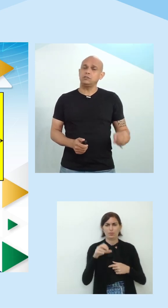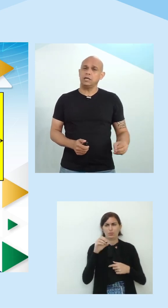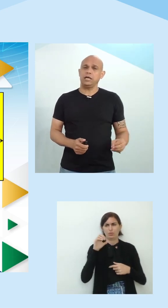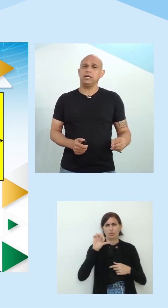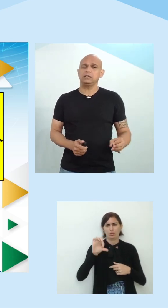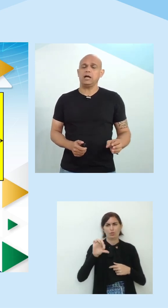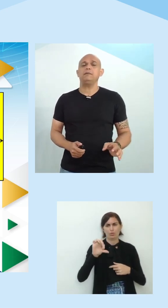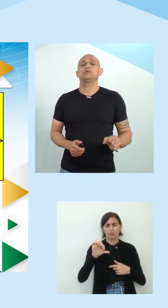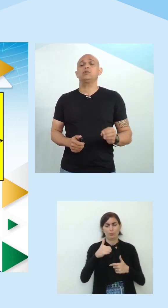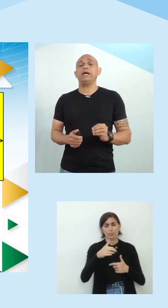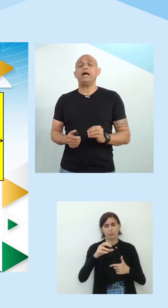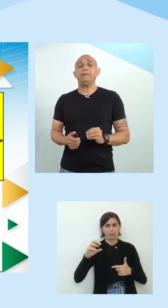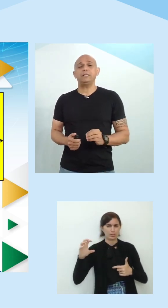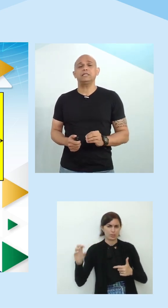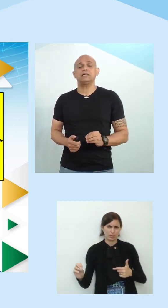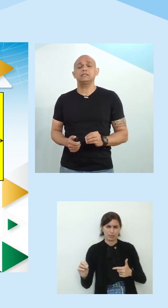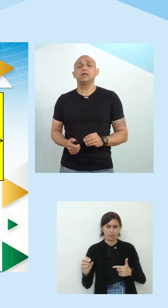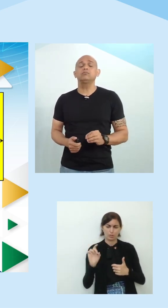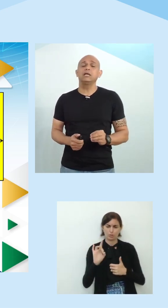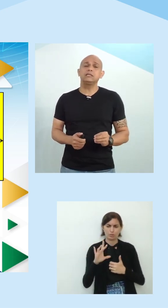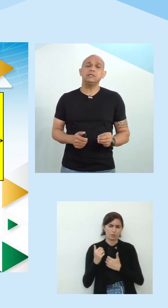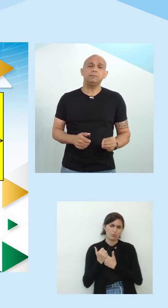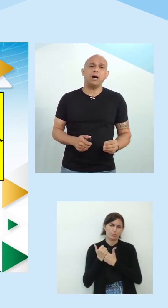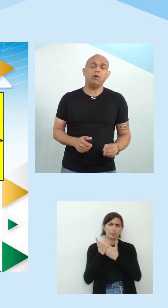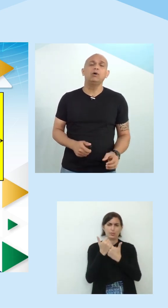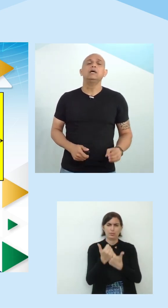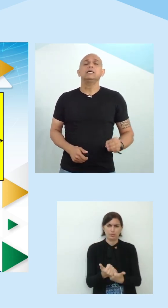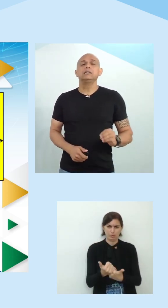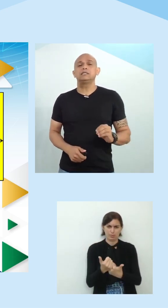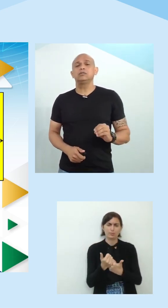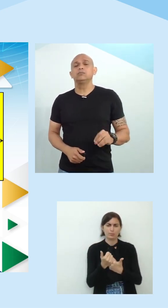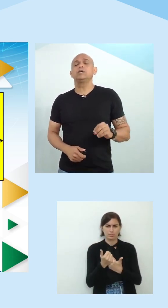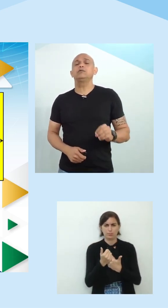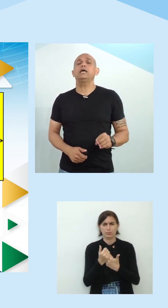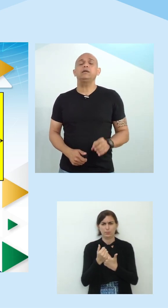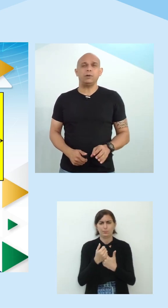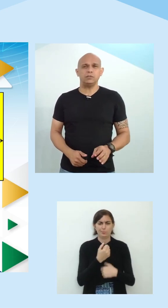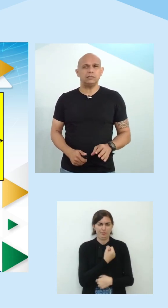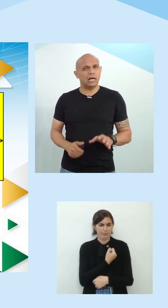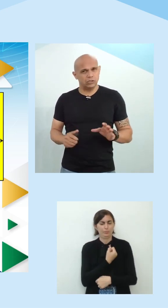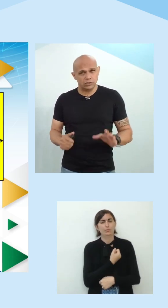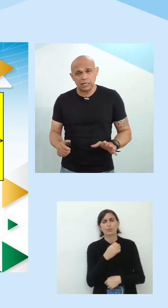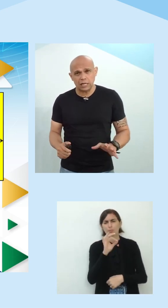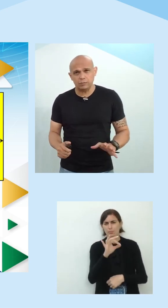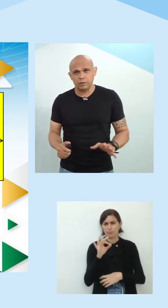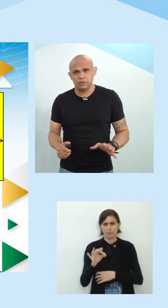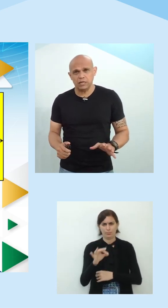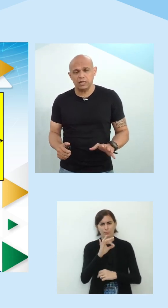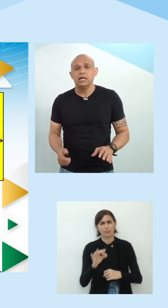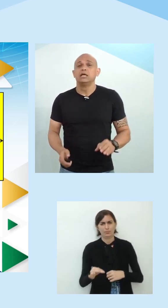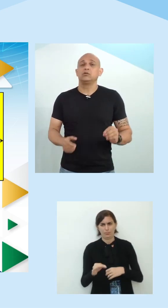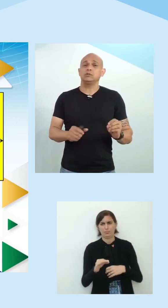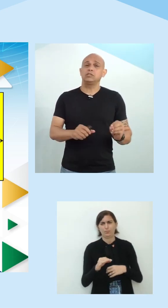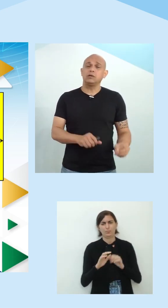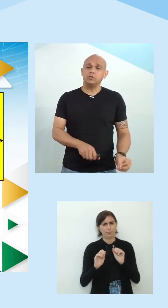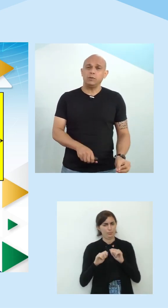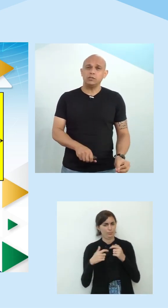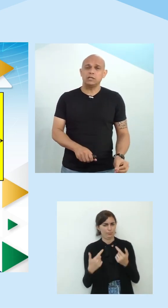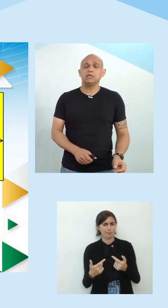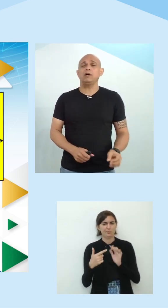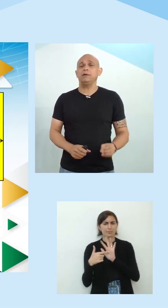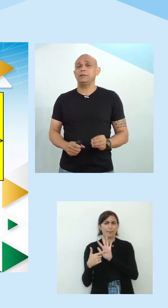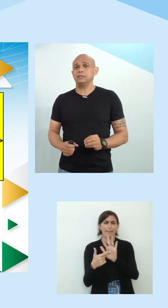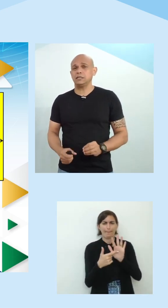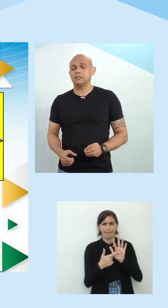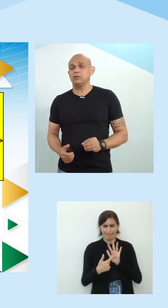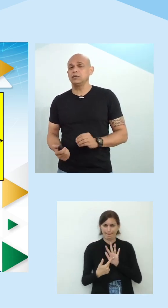por 100, tá? Só é a representação decimal desse número que era em porcentagem. Tá claro para você? Nós estamos